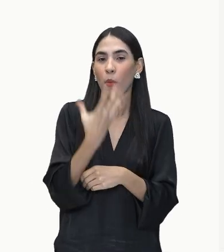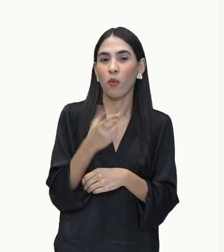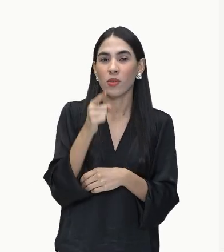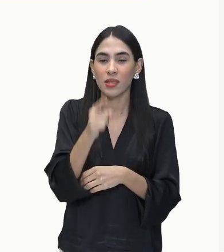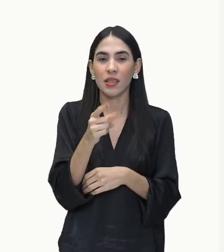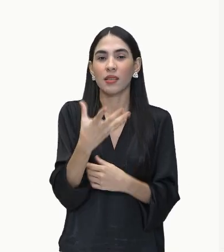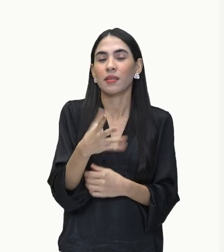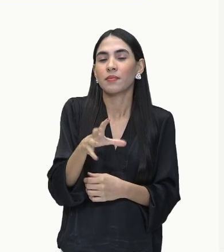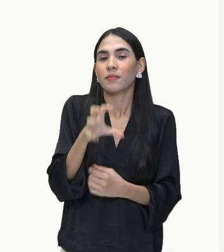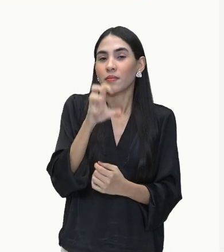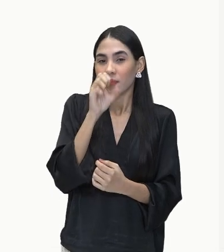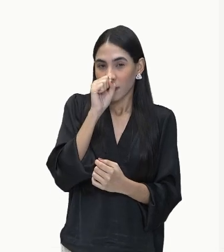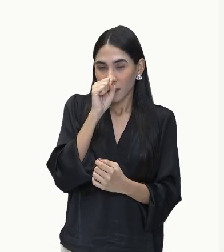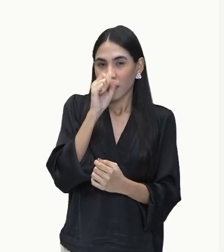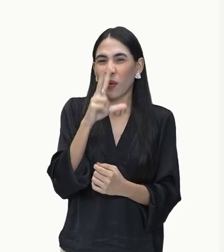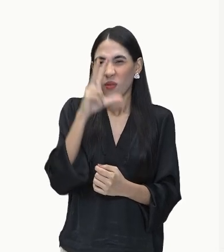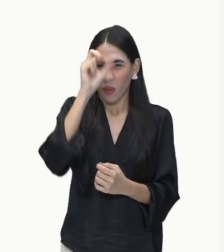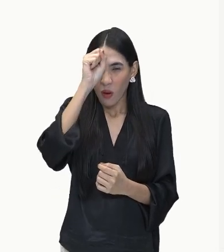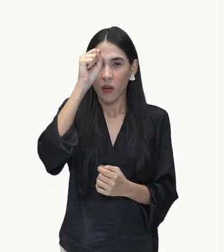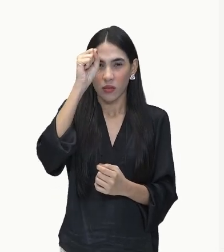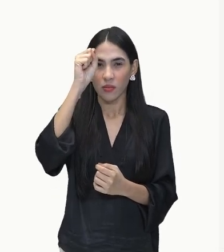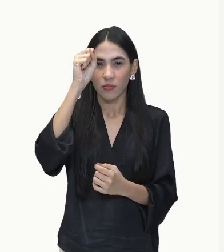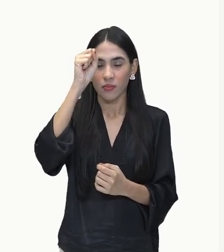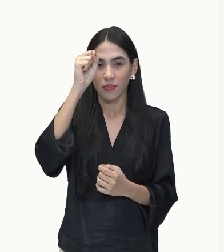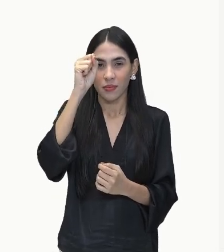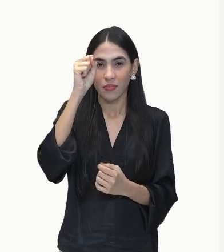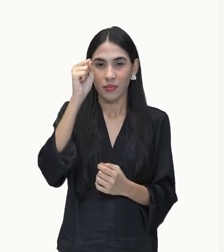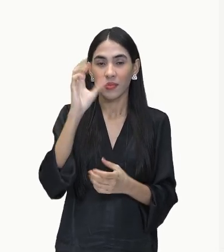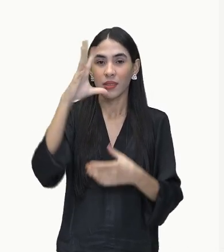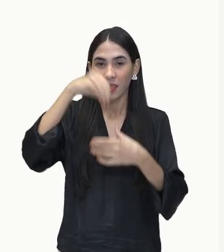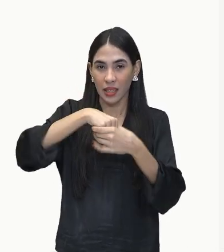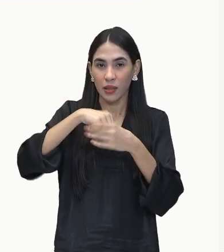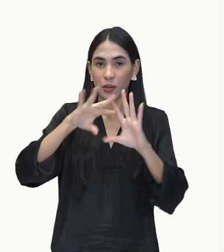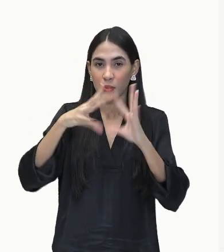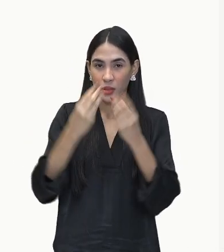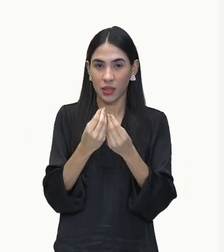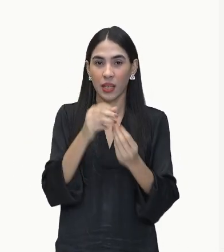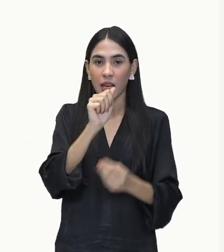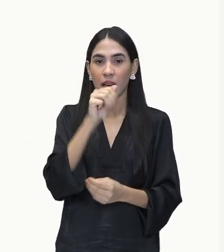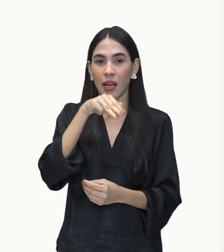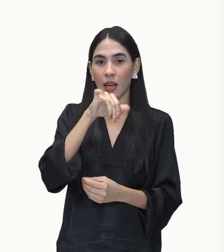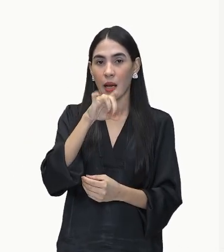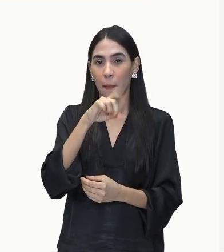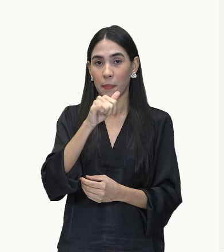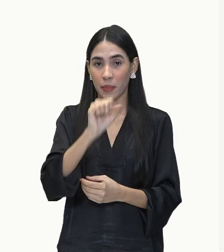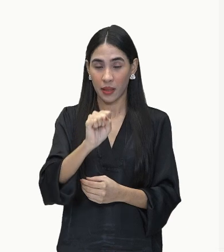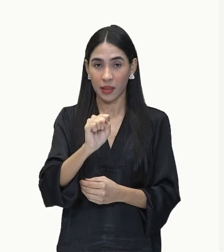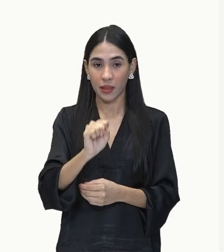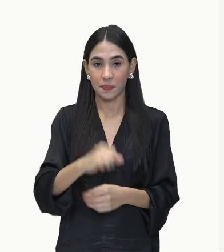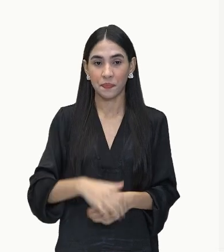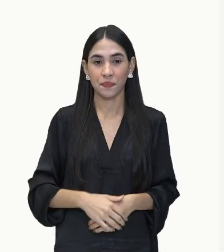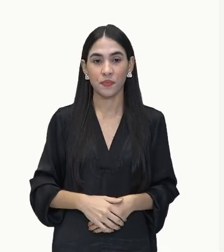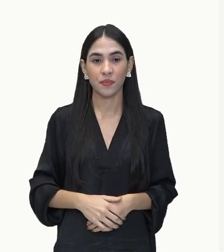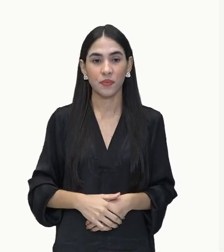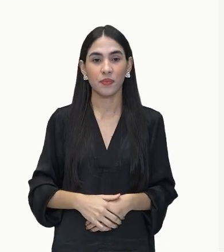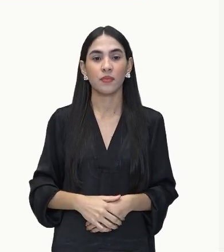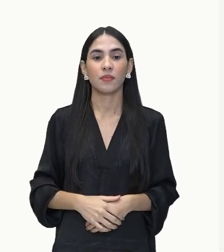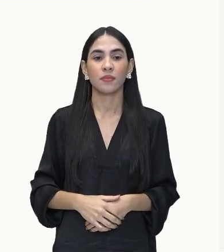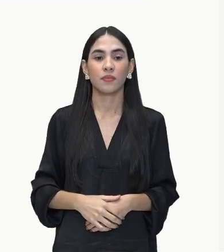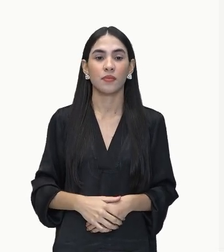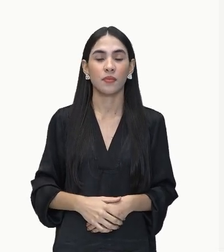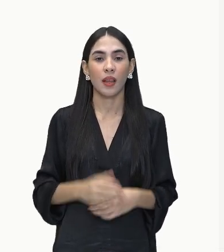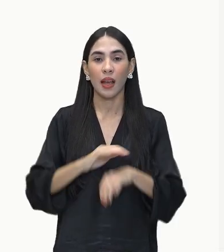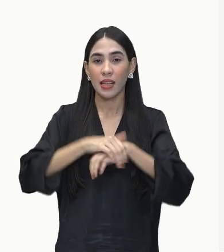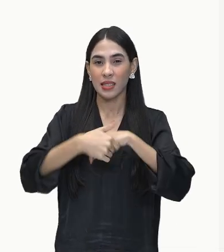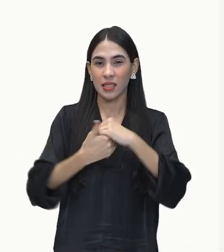sente o cheiro muito forte da presença das amidas, né? Quando são aqueles